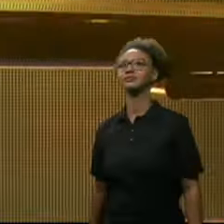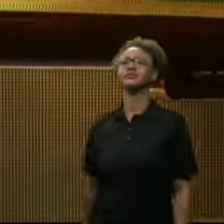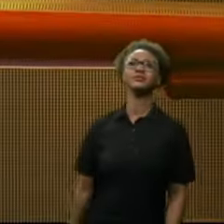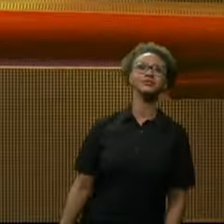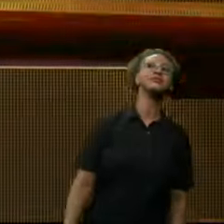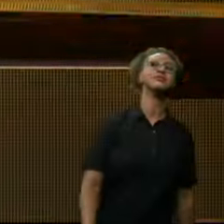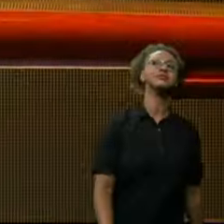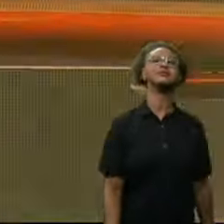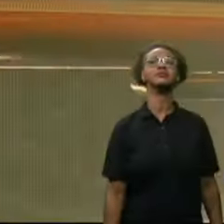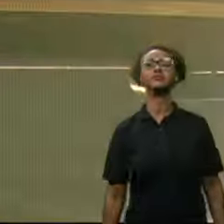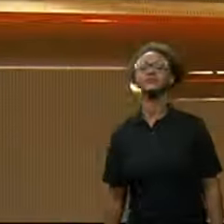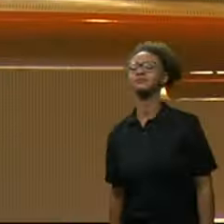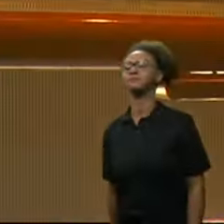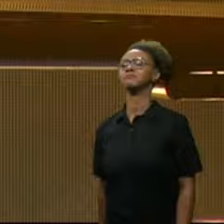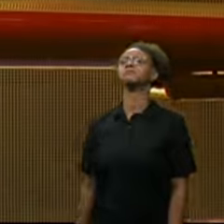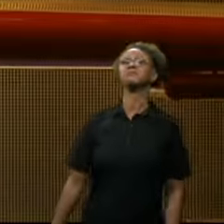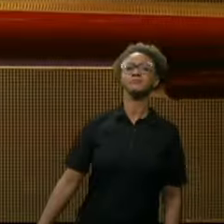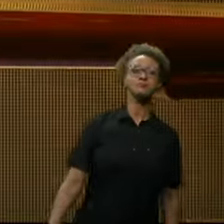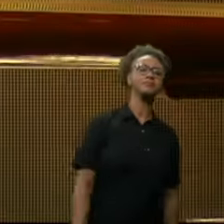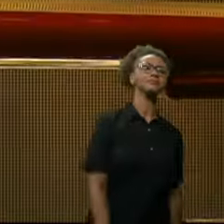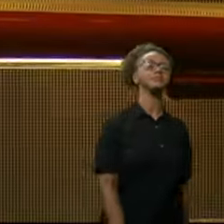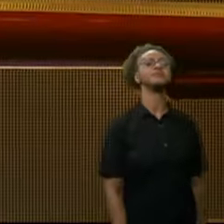E aí